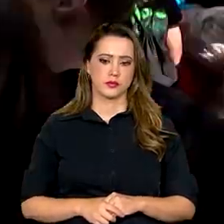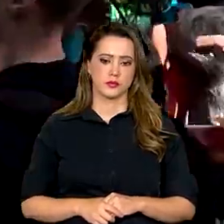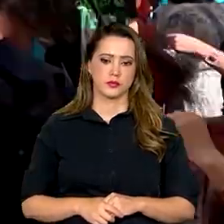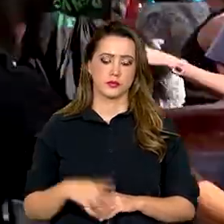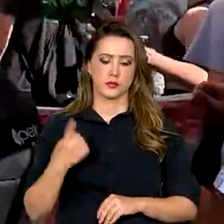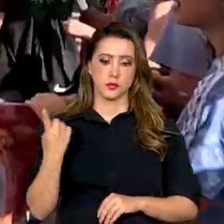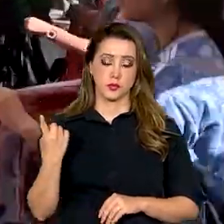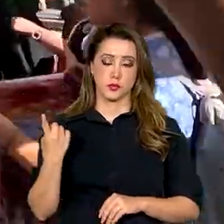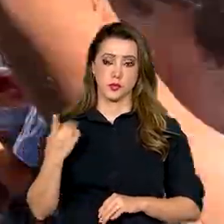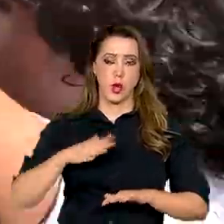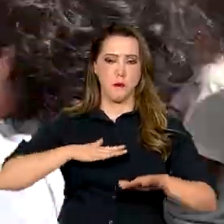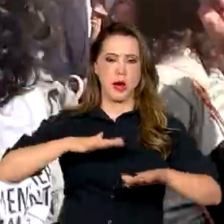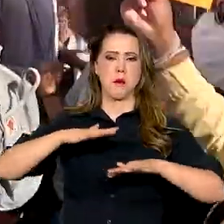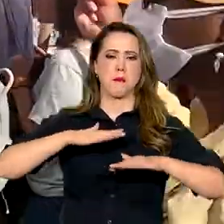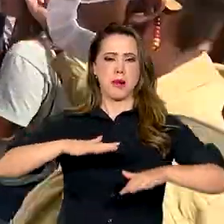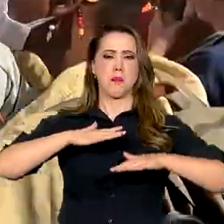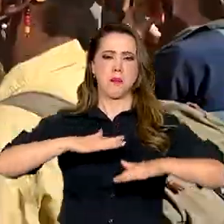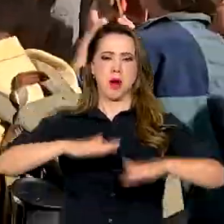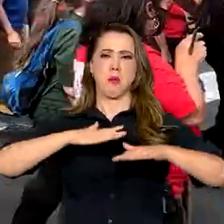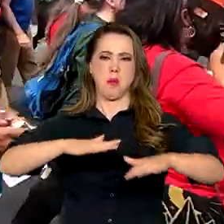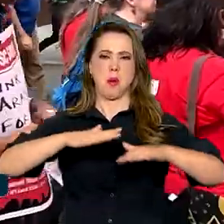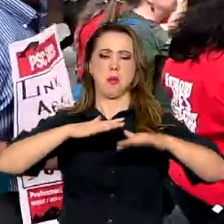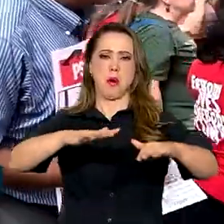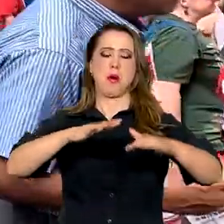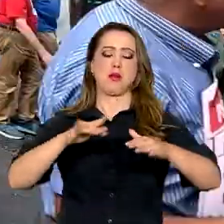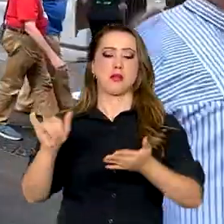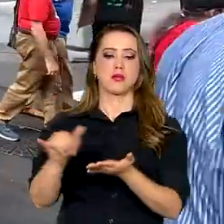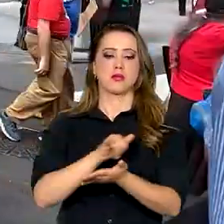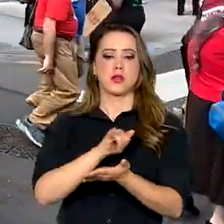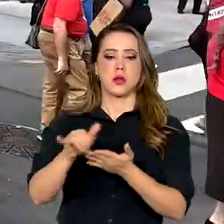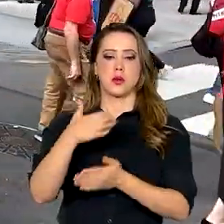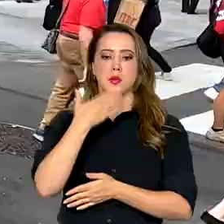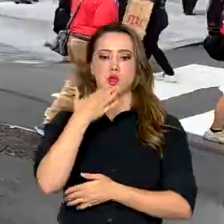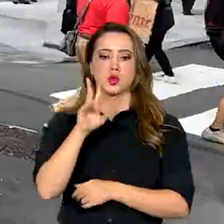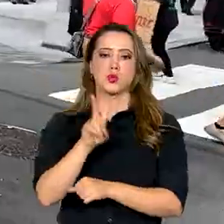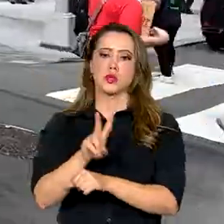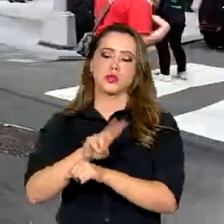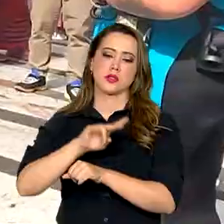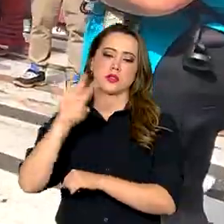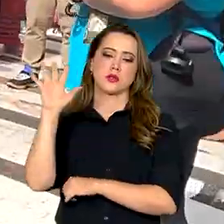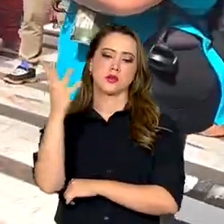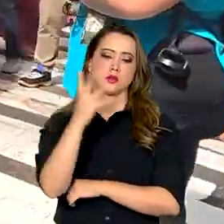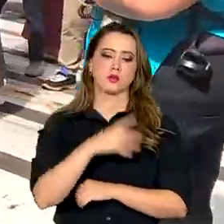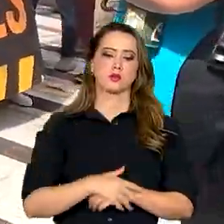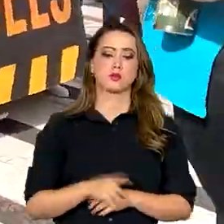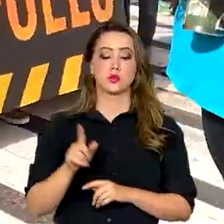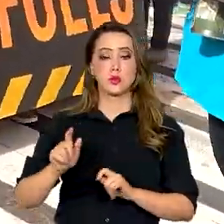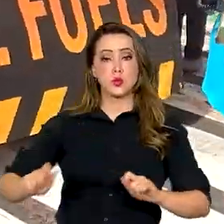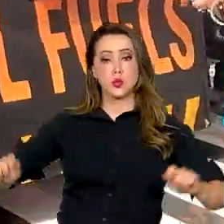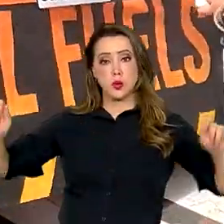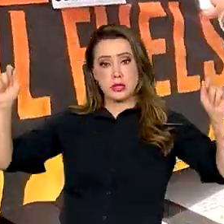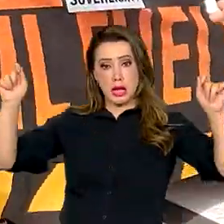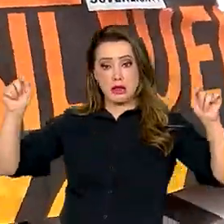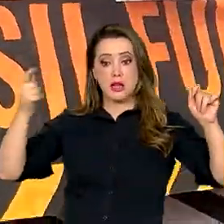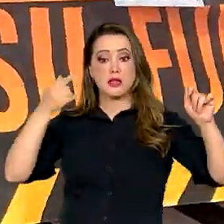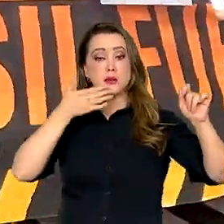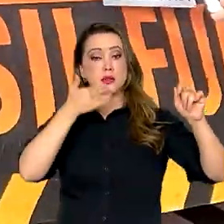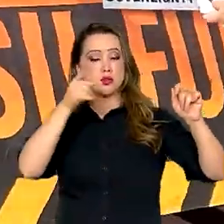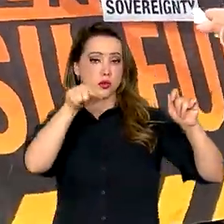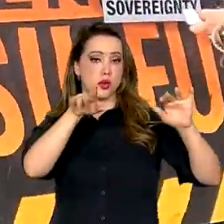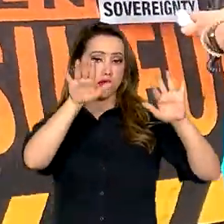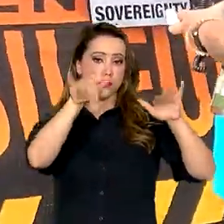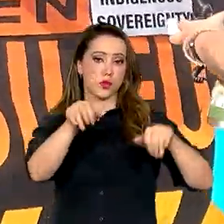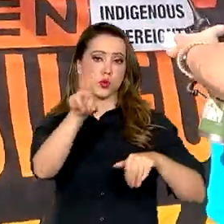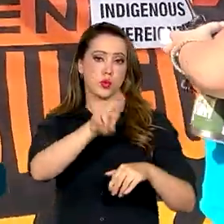Manifestantes tomaram conta das ruas de Nova York em defesa do meio ambiente. Nos cartazes pediam o fim do uso